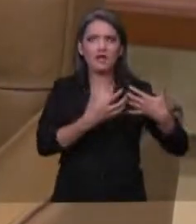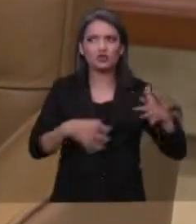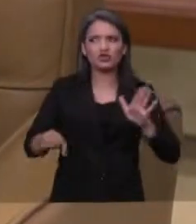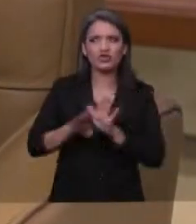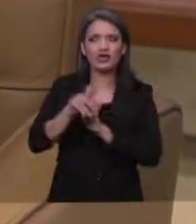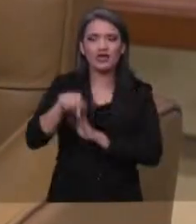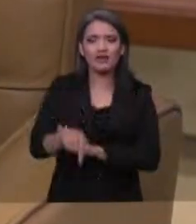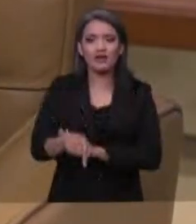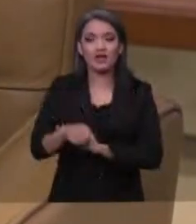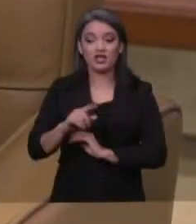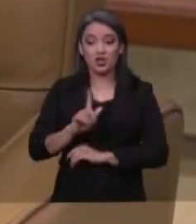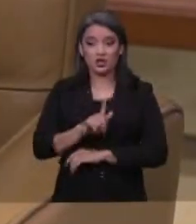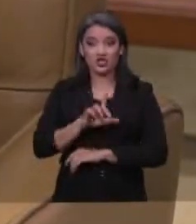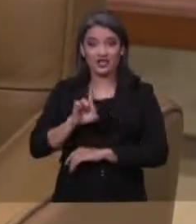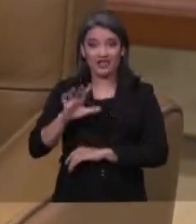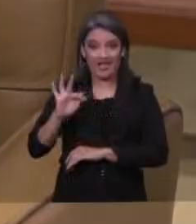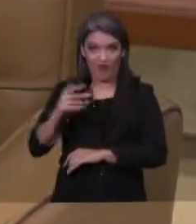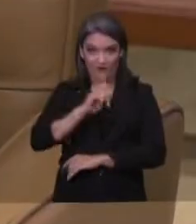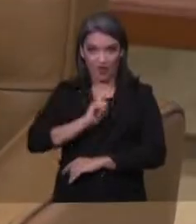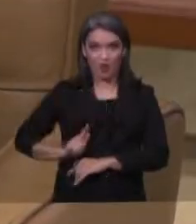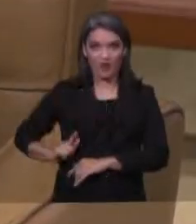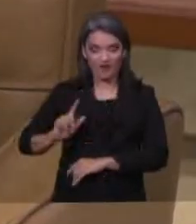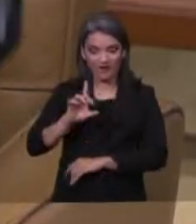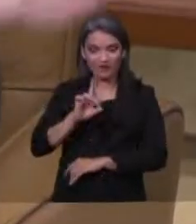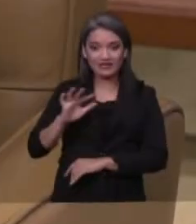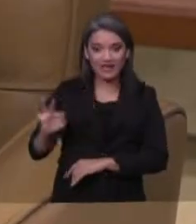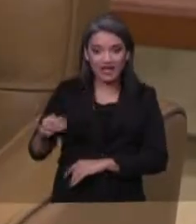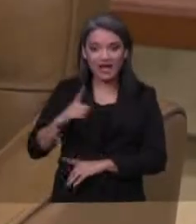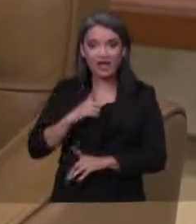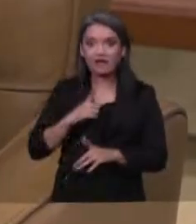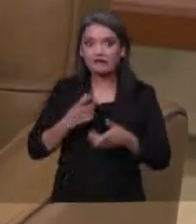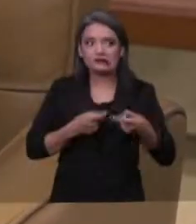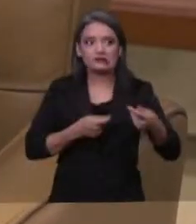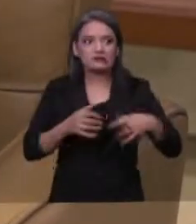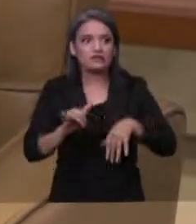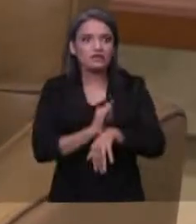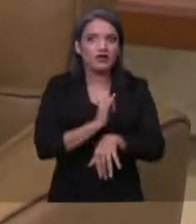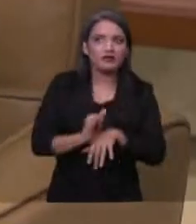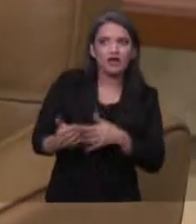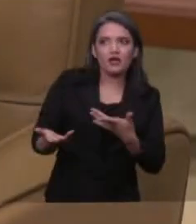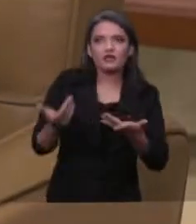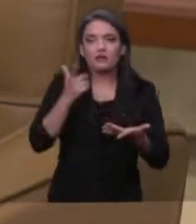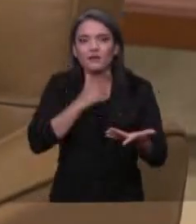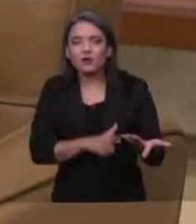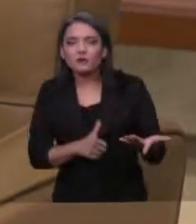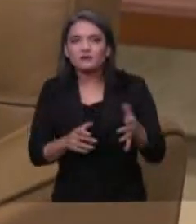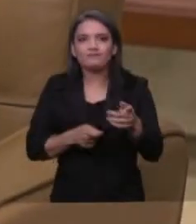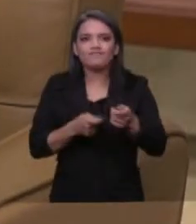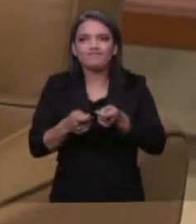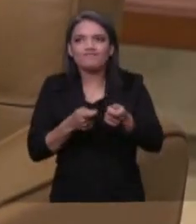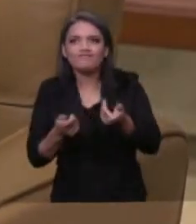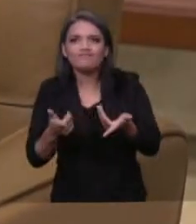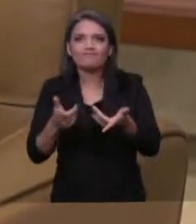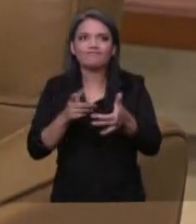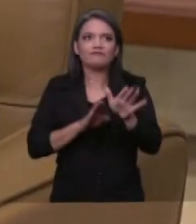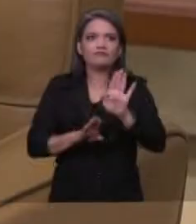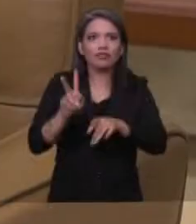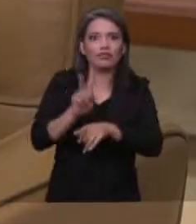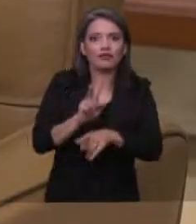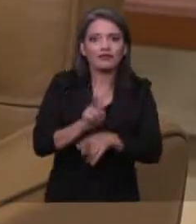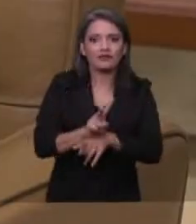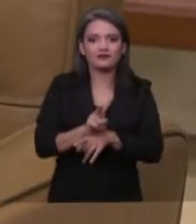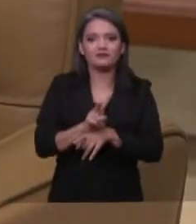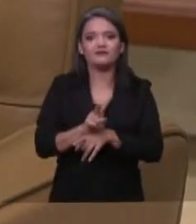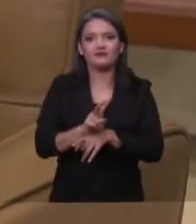conseguisse manter naqueles limites. Vossa Excelência viveu depois o drama mais marcante do dia 8 de